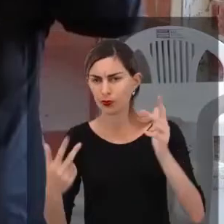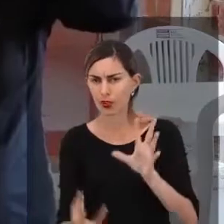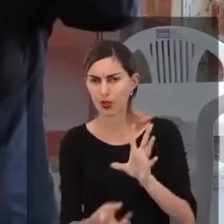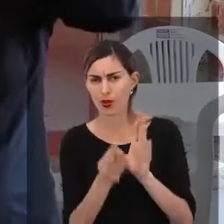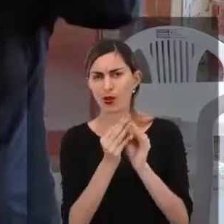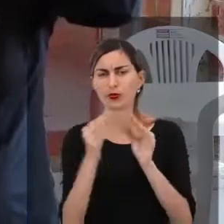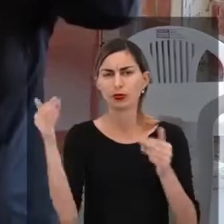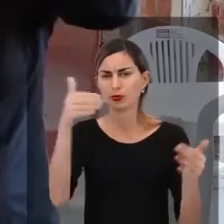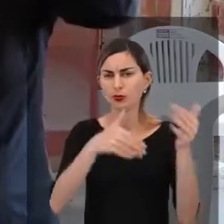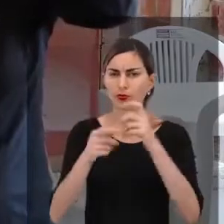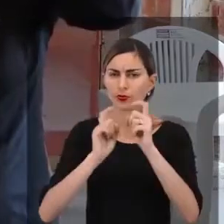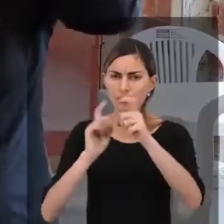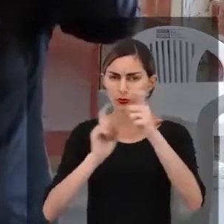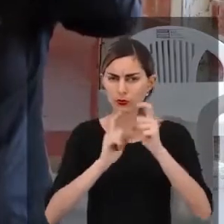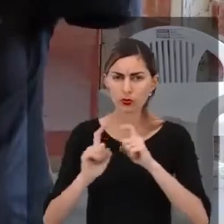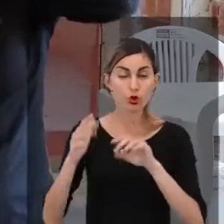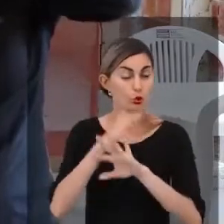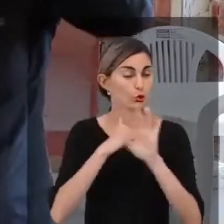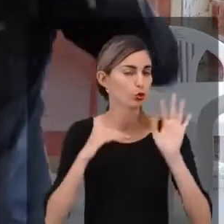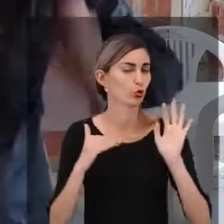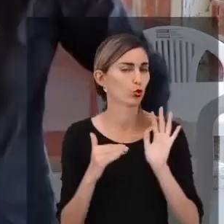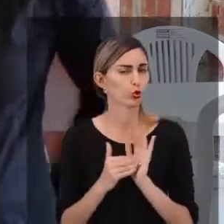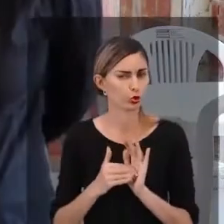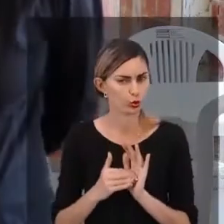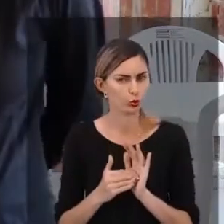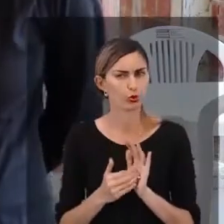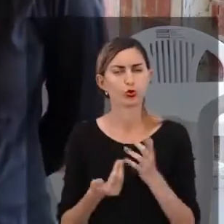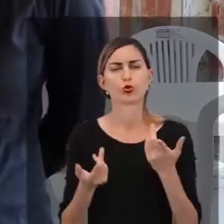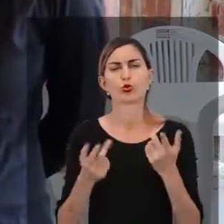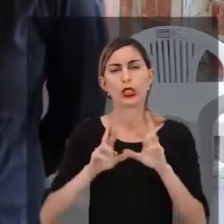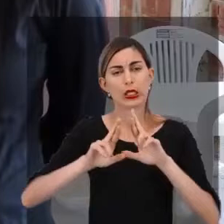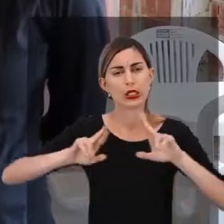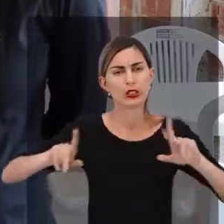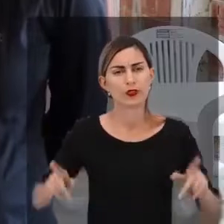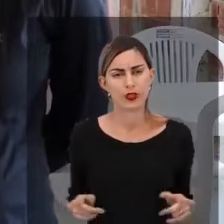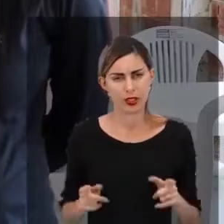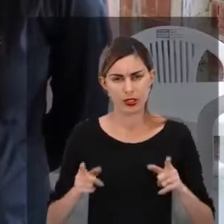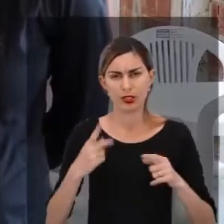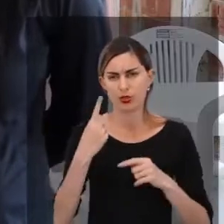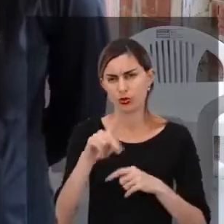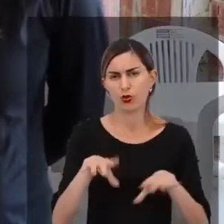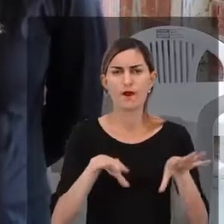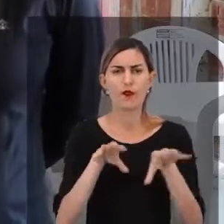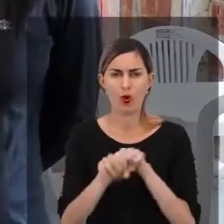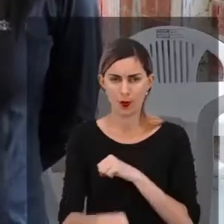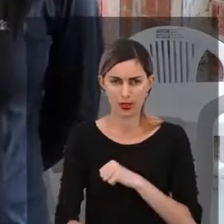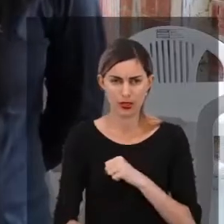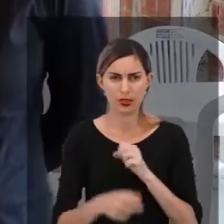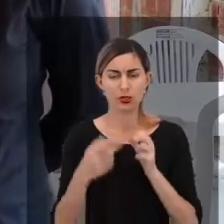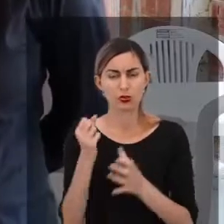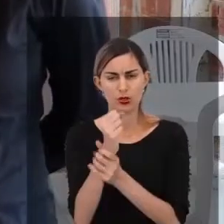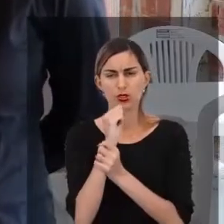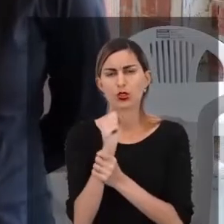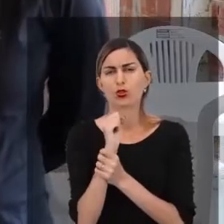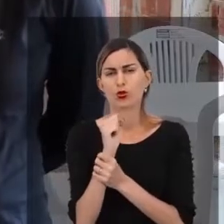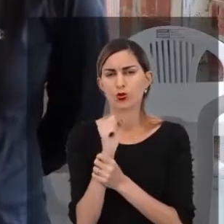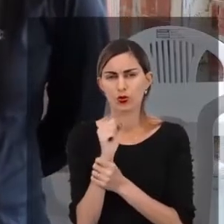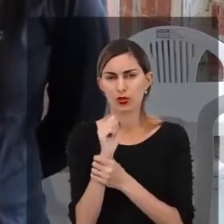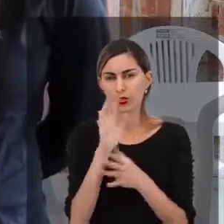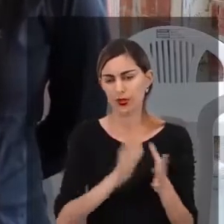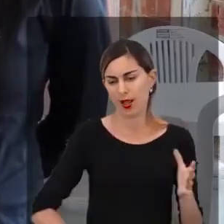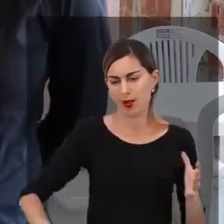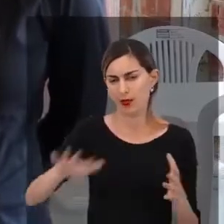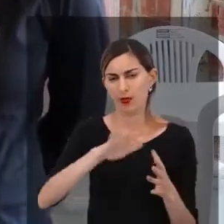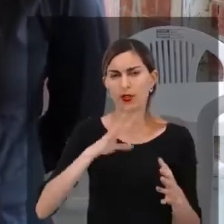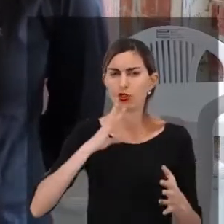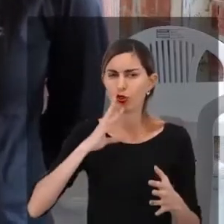material complementar, participe dos fóruns. Tudo isso, gente, vai ser um diferencial na formação de vocês. Segurança